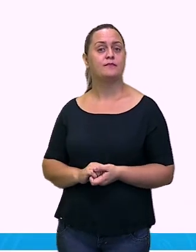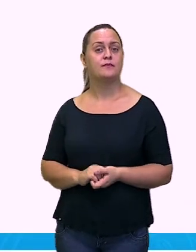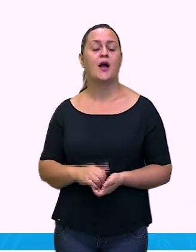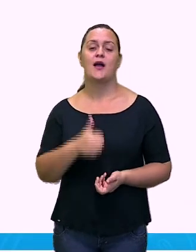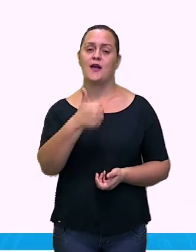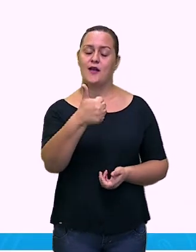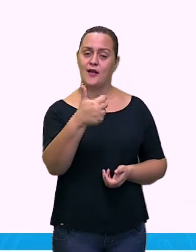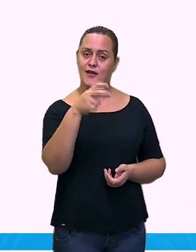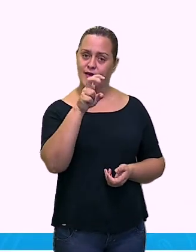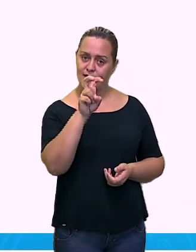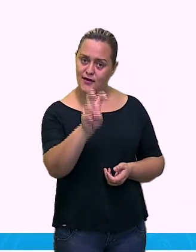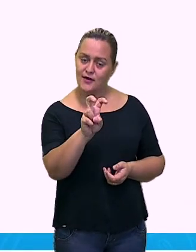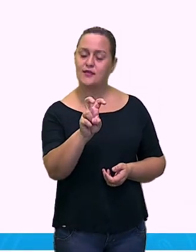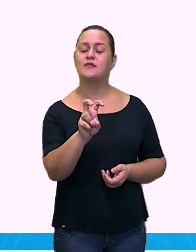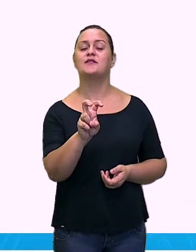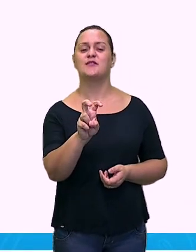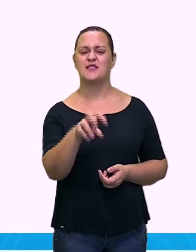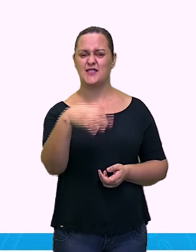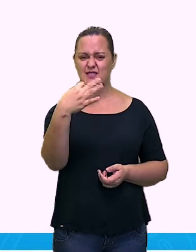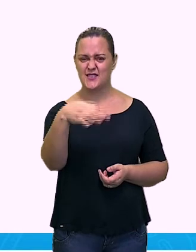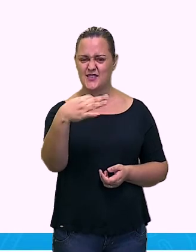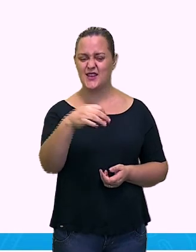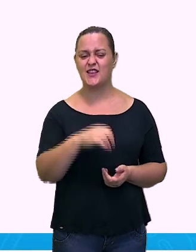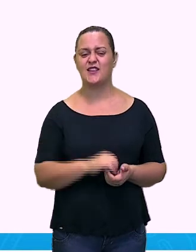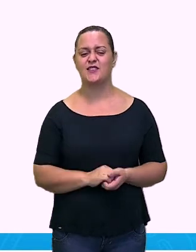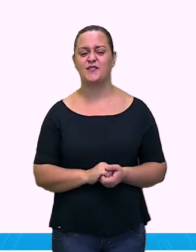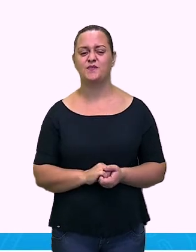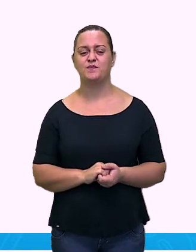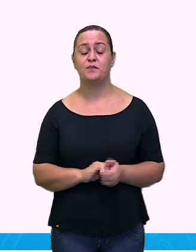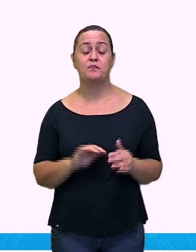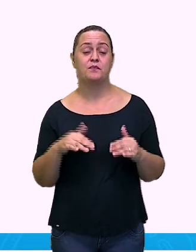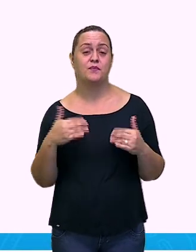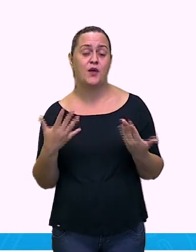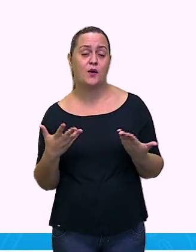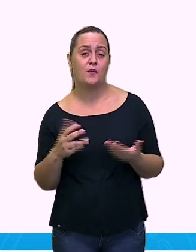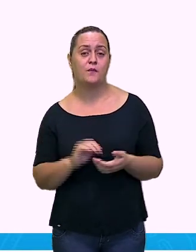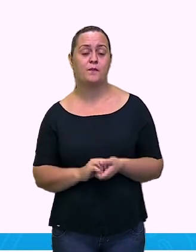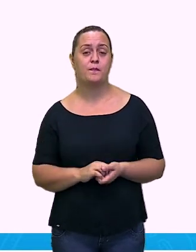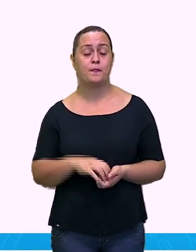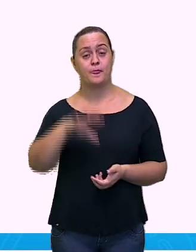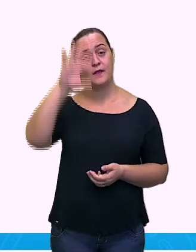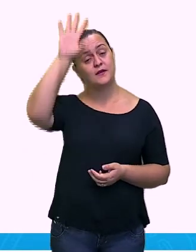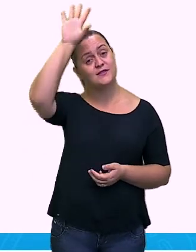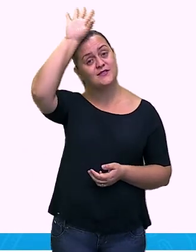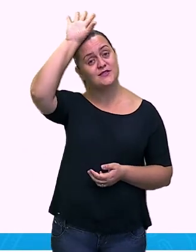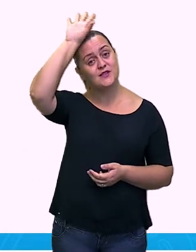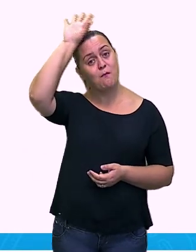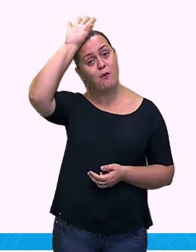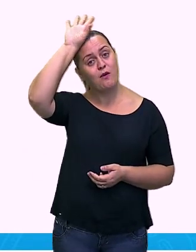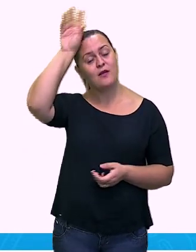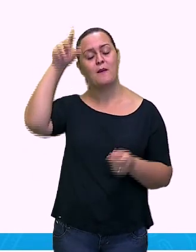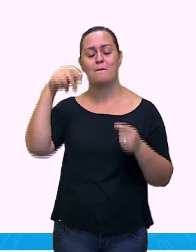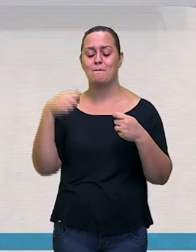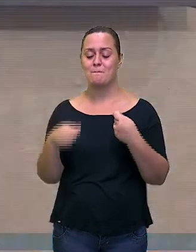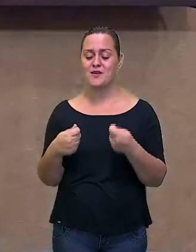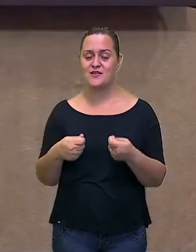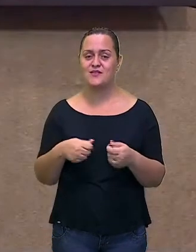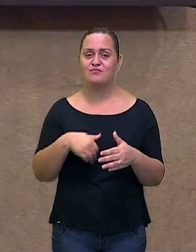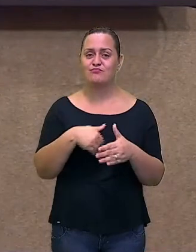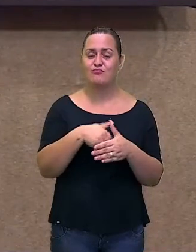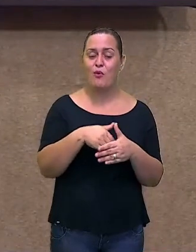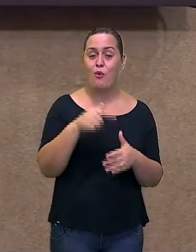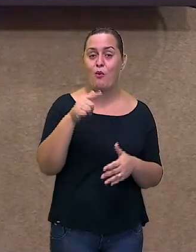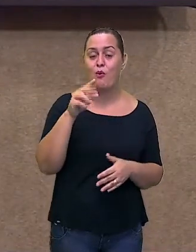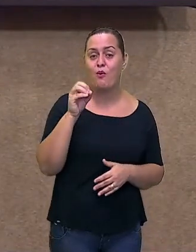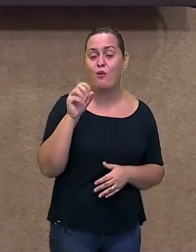então e o Cebolinha ainda tem que marcar 15 gols para ele